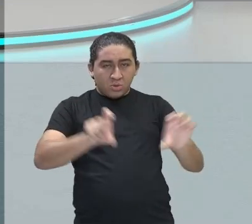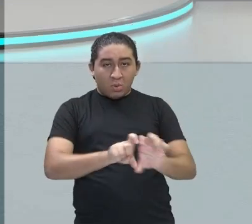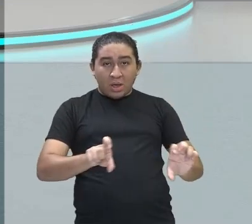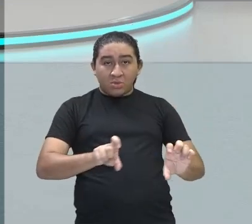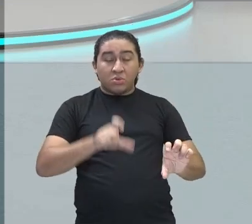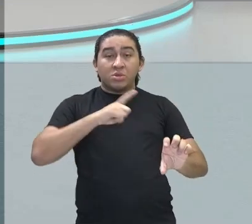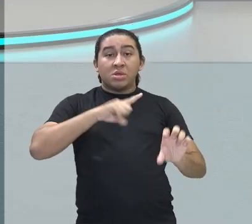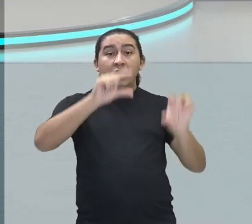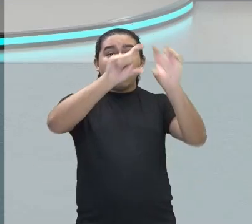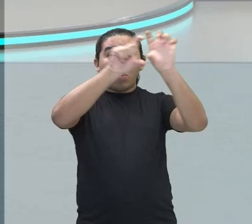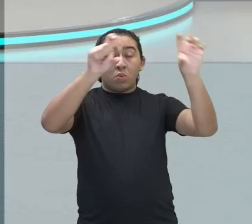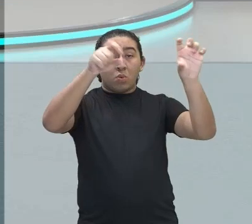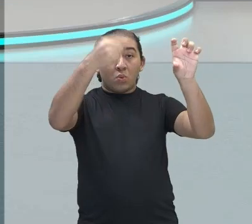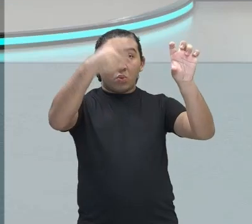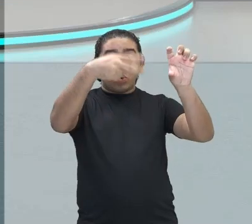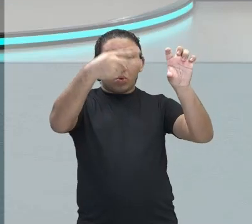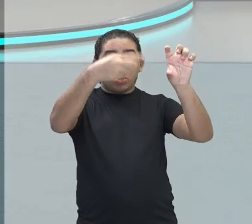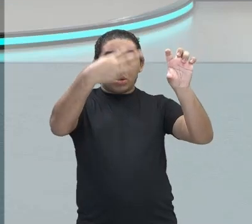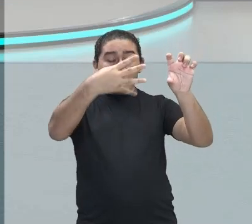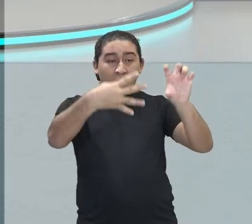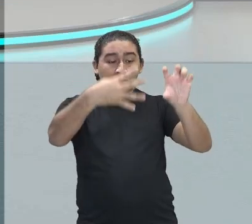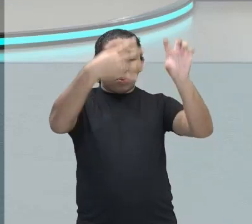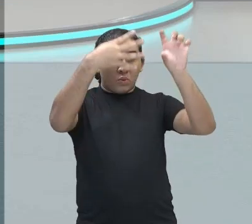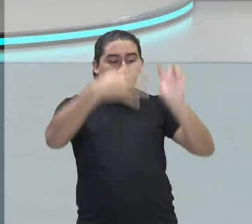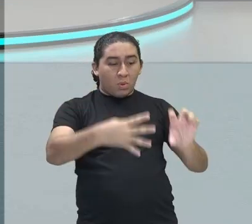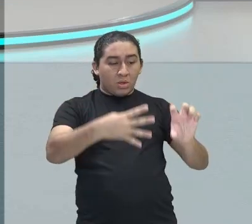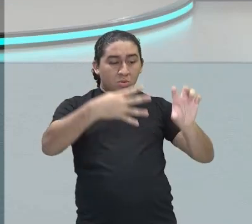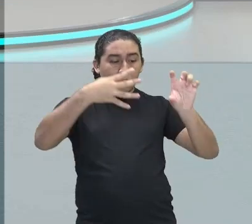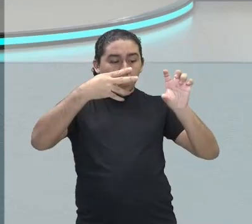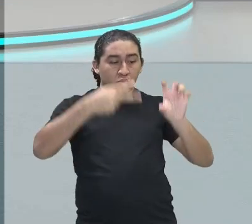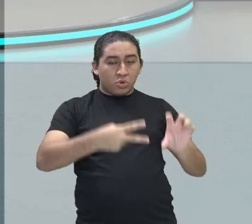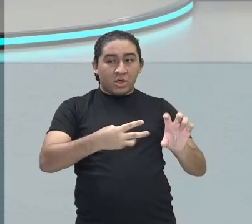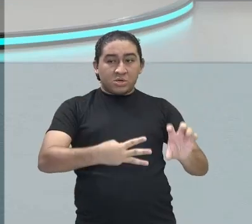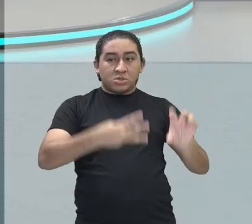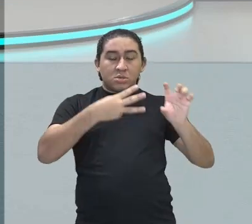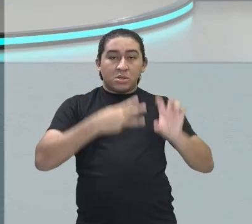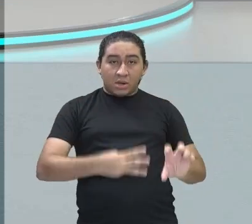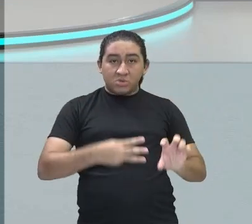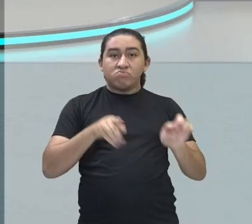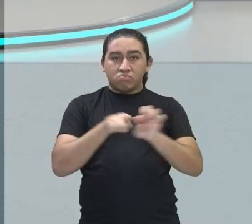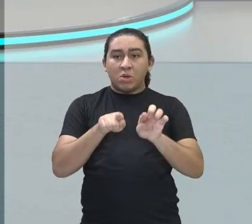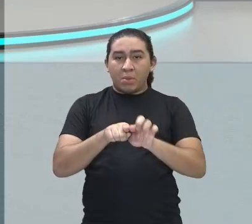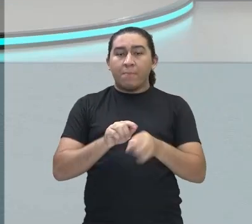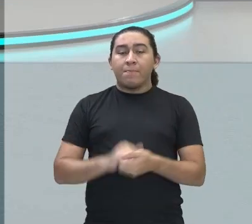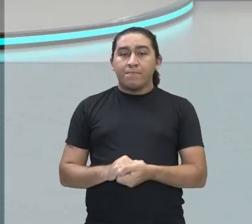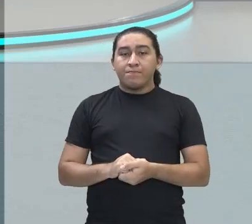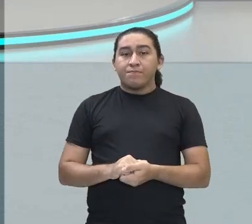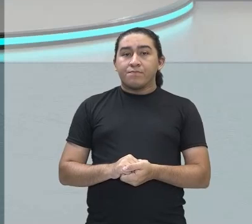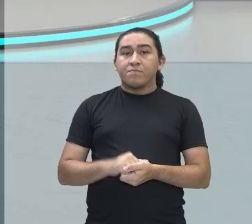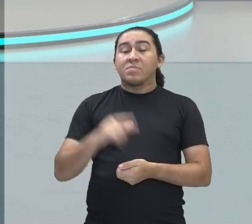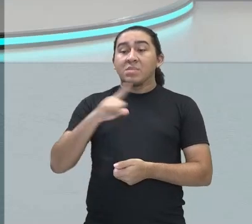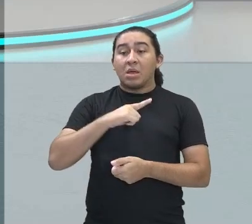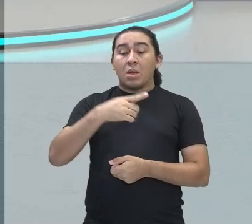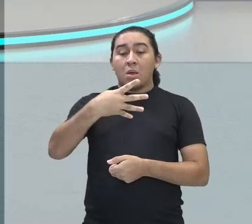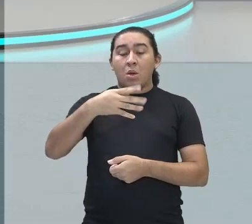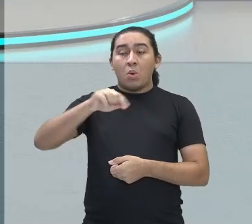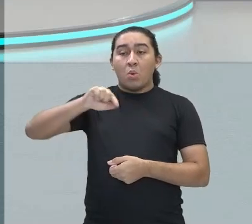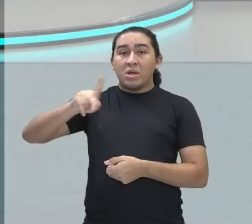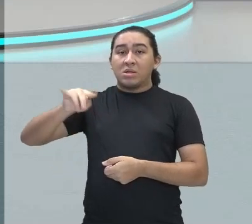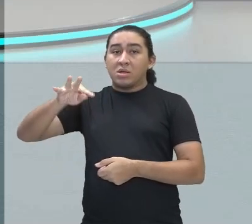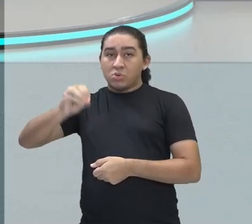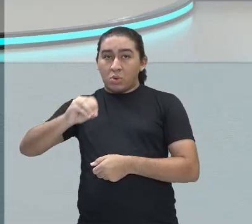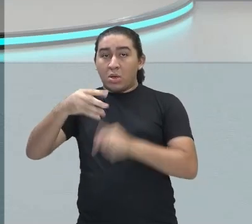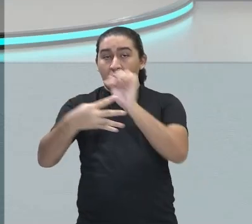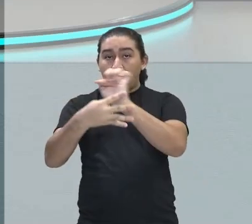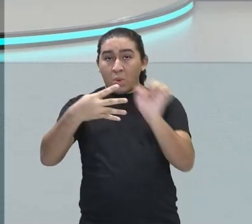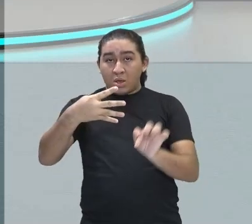e 2 tercetos. O que isso significa? Quarteto, 4 versos. Tercetos,